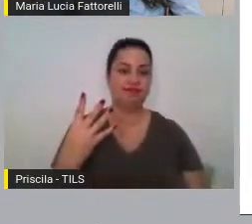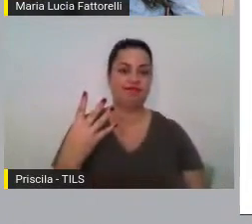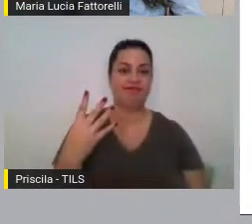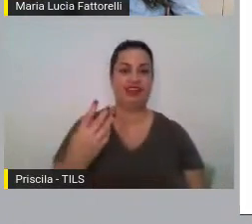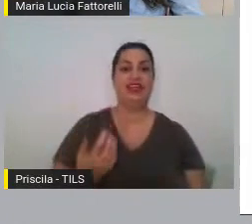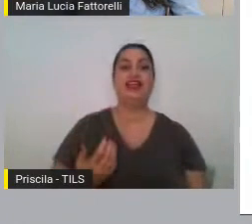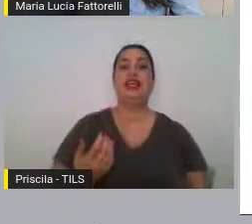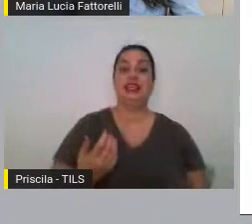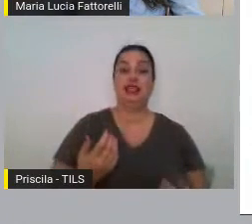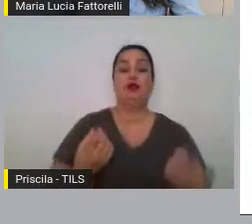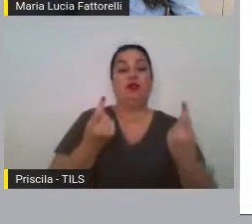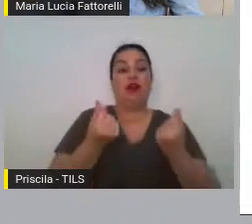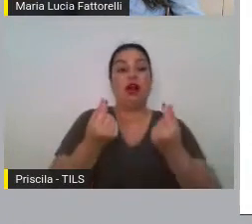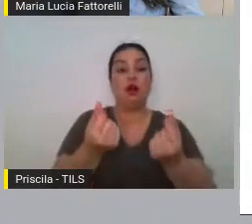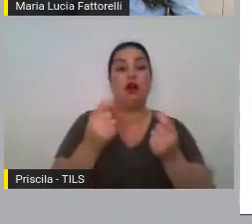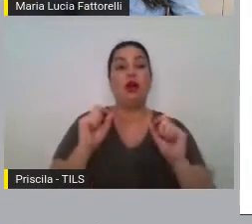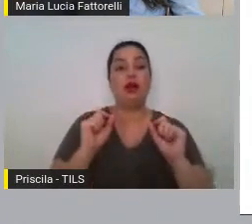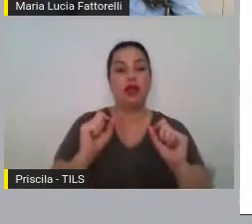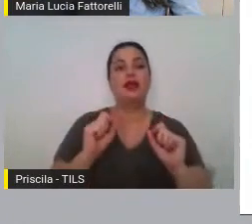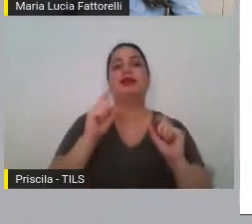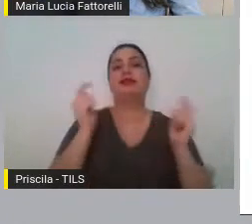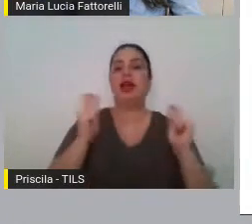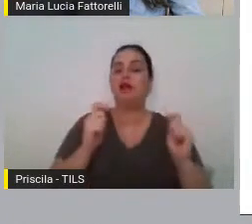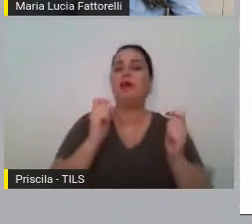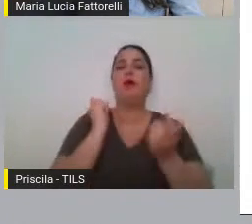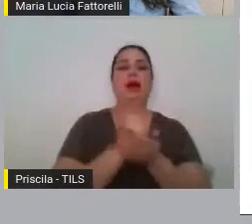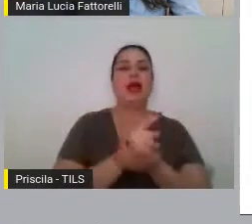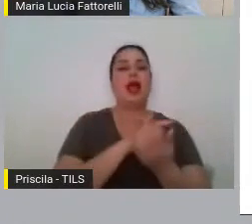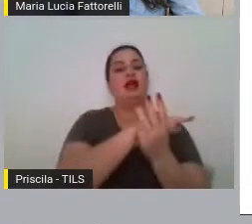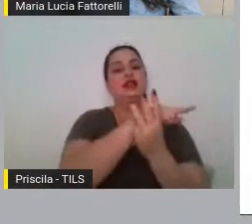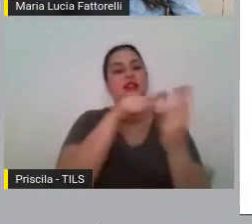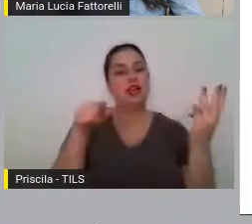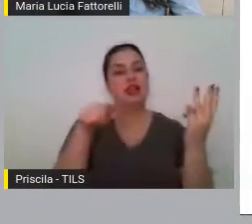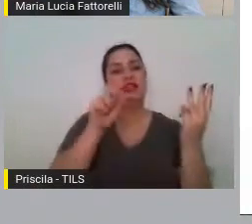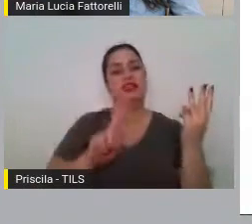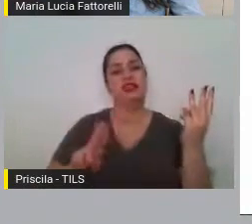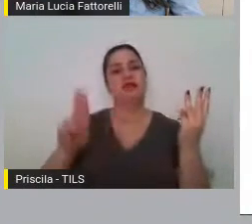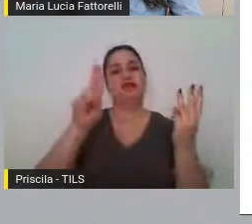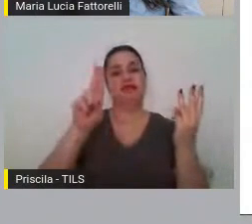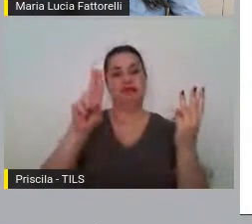3 paulistas, USP, Unesp, Unicamp. Então,